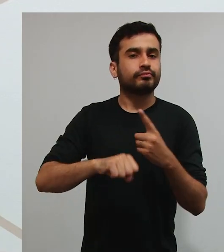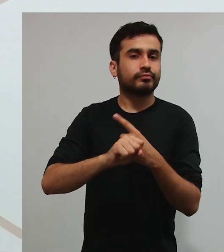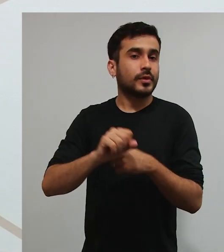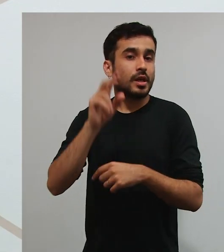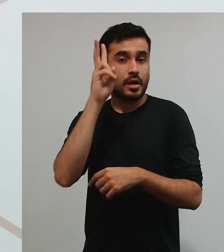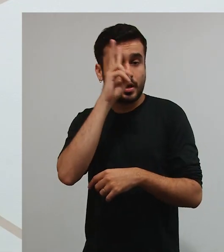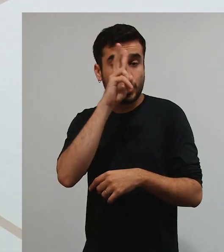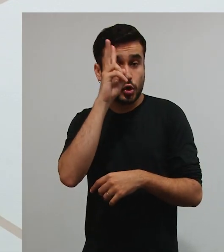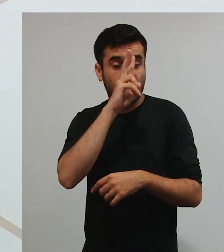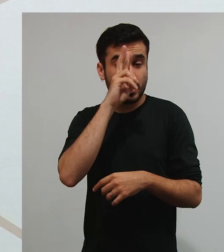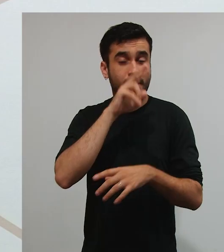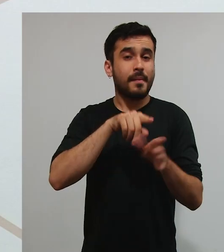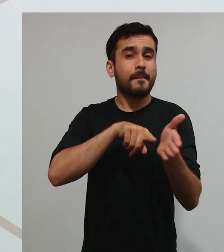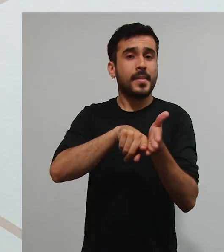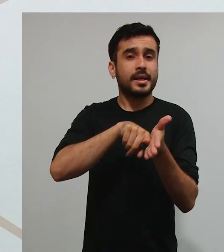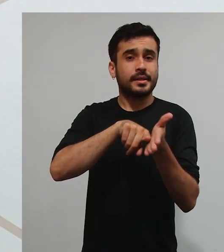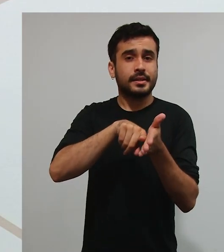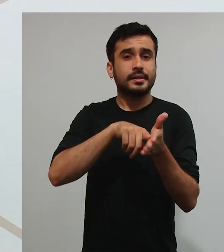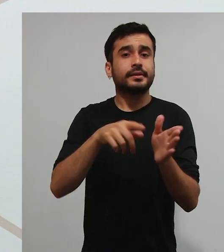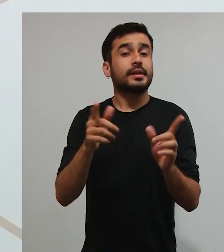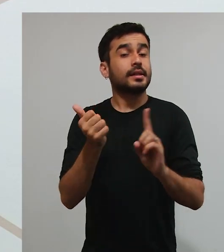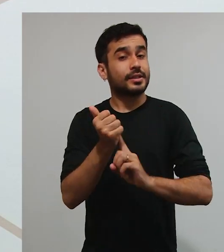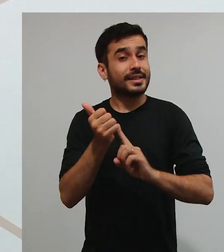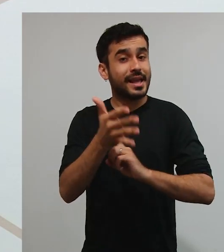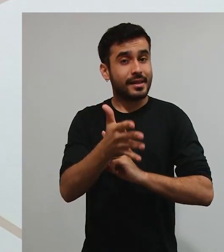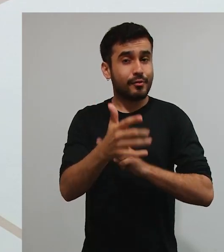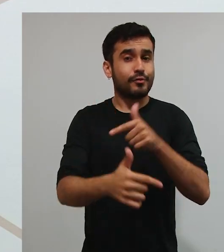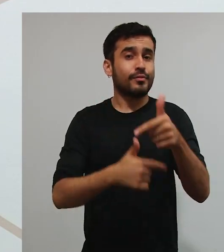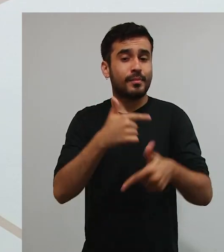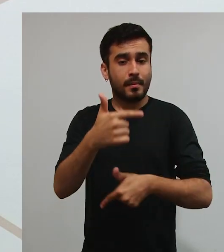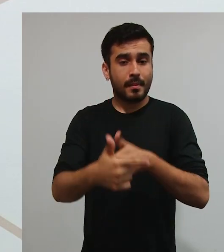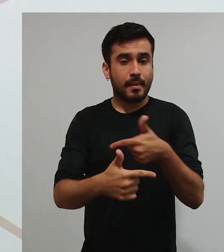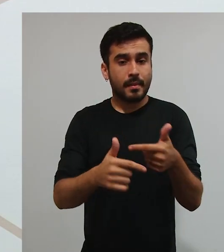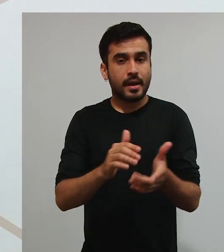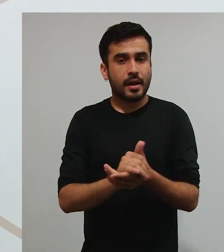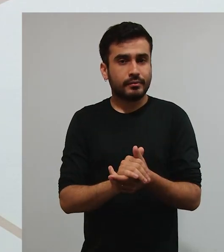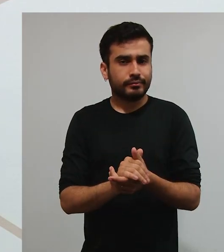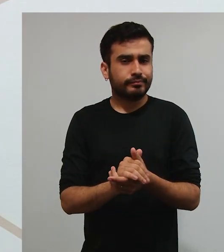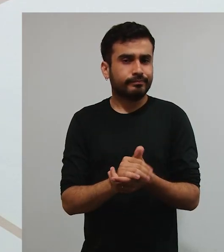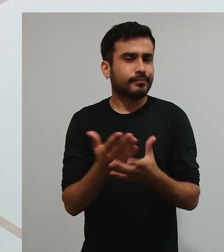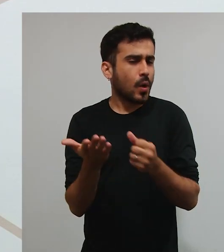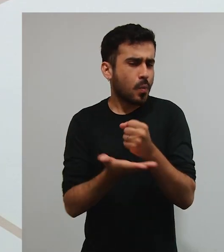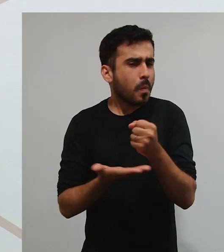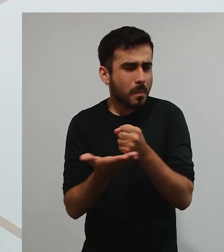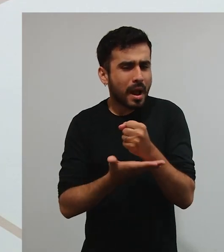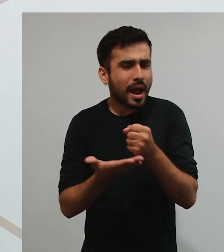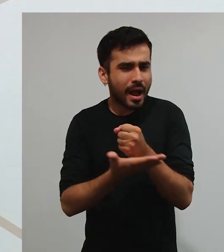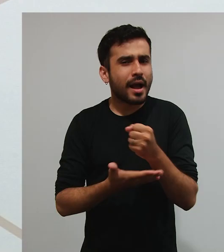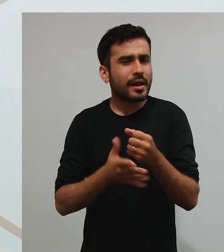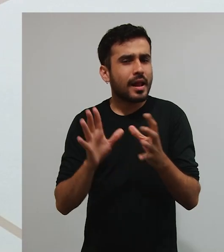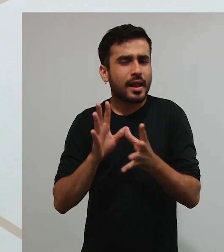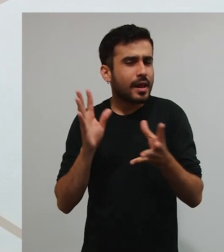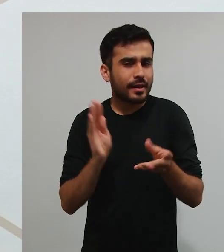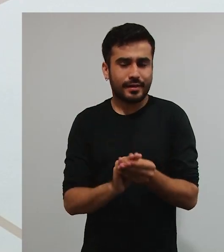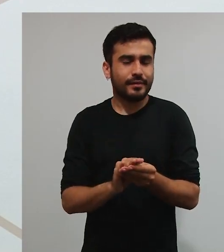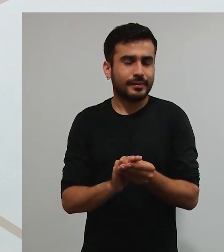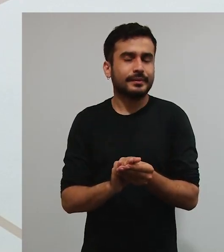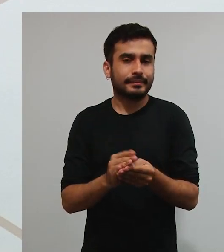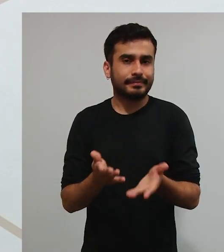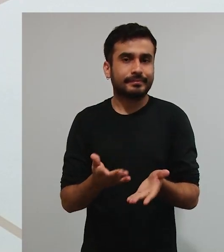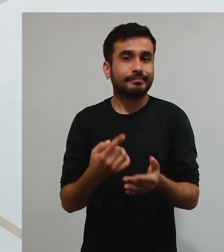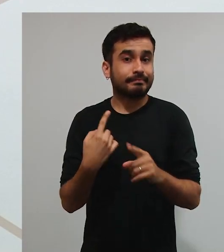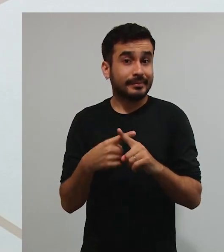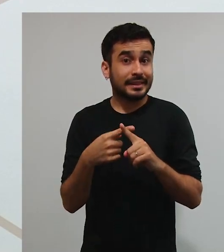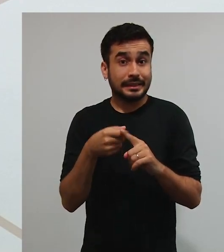educador social, historiador, pesquisador, extensionista. Isso só assim, né?